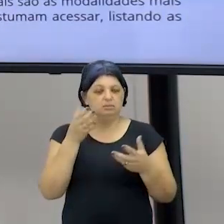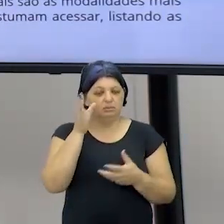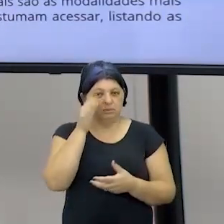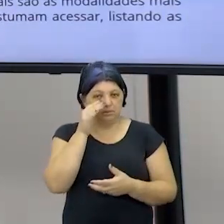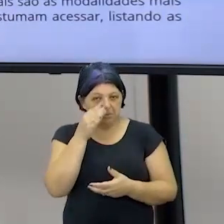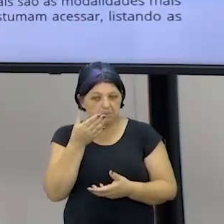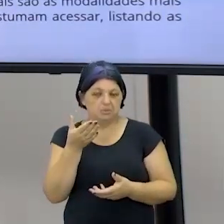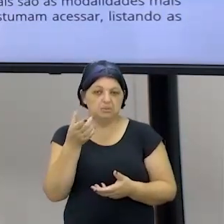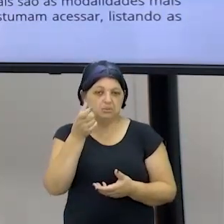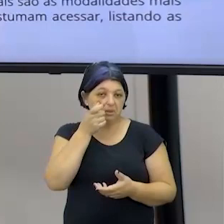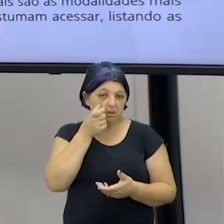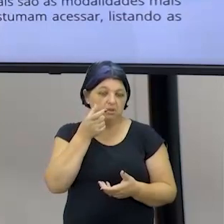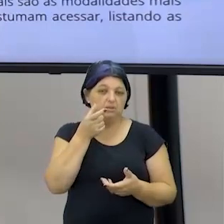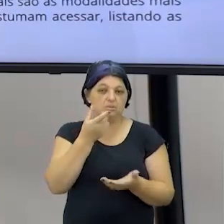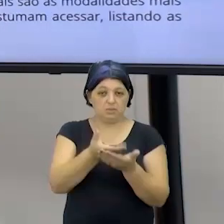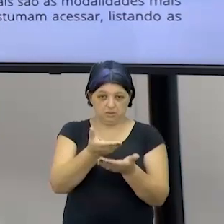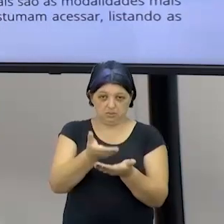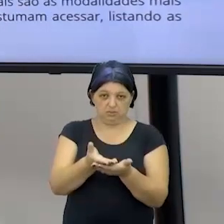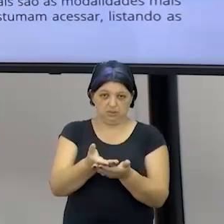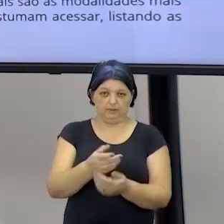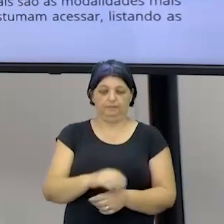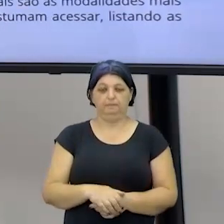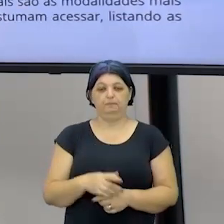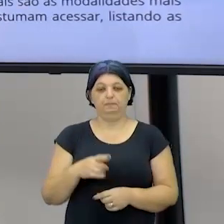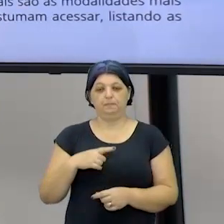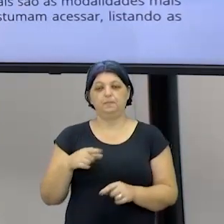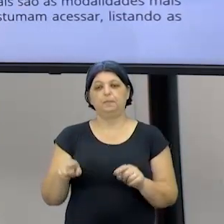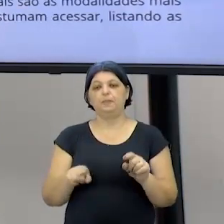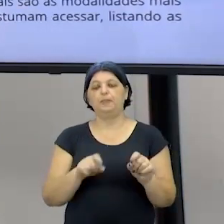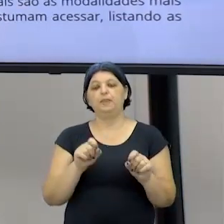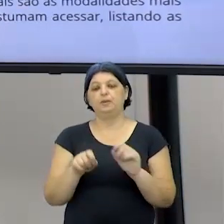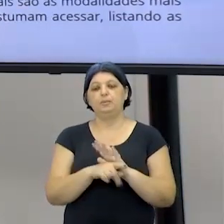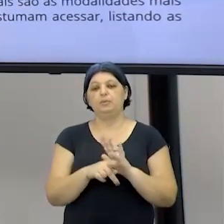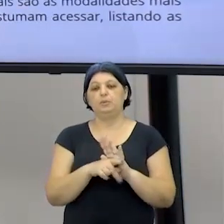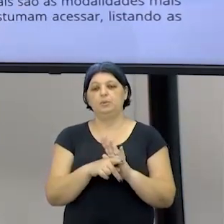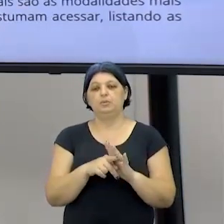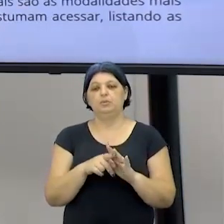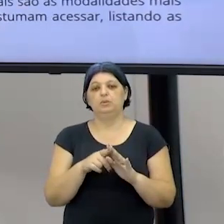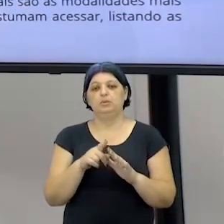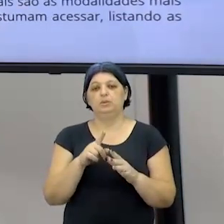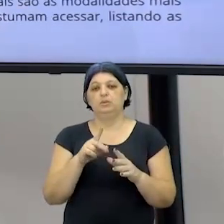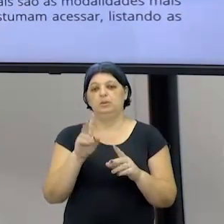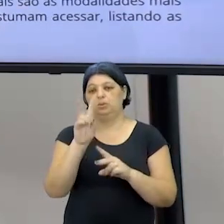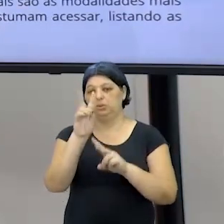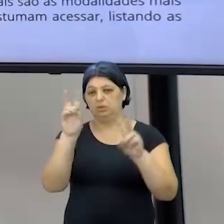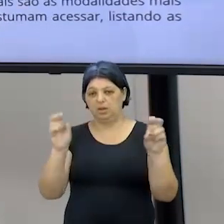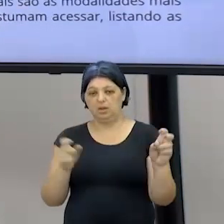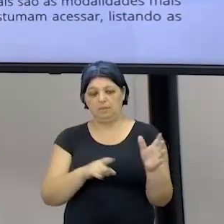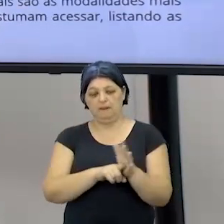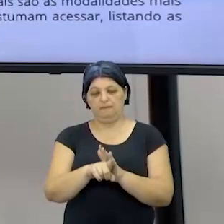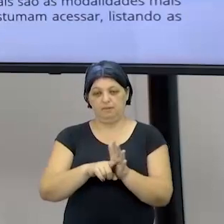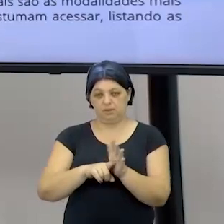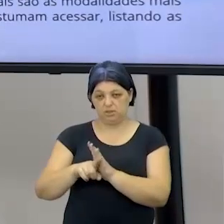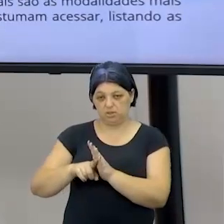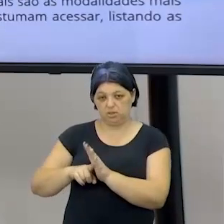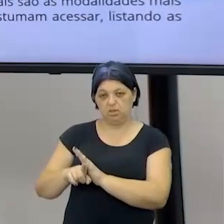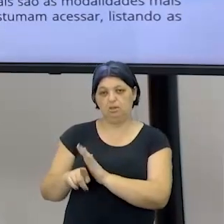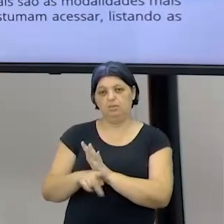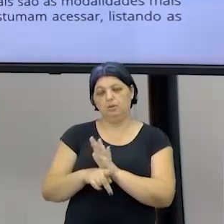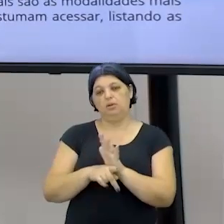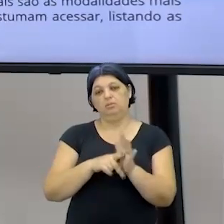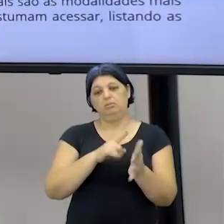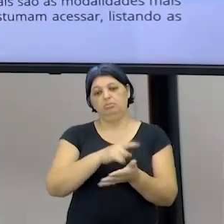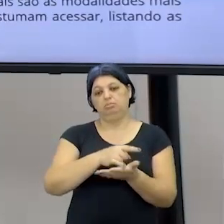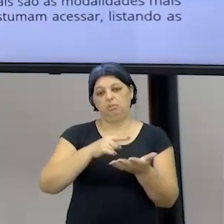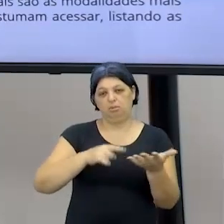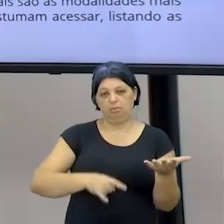estudar? Esse envolvimento que vocês terão no nosso componente aí de investigar e trazer documentação, trazer